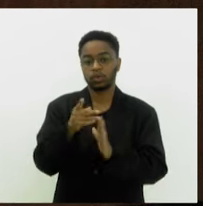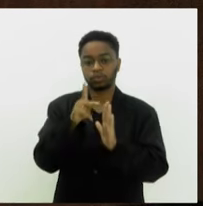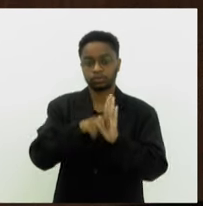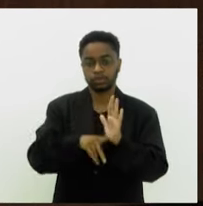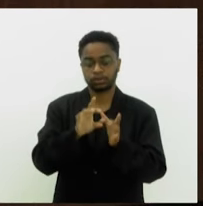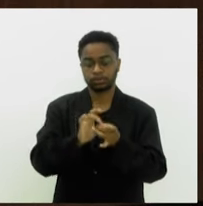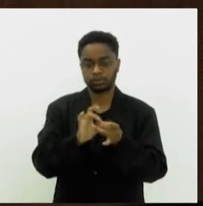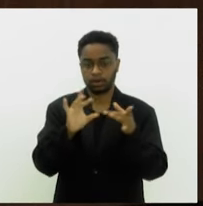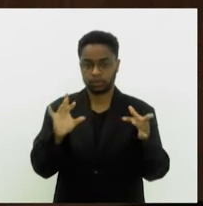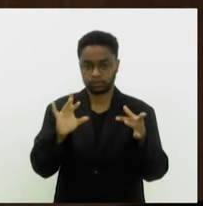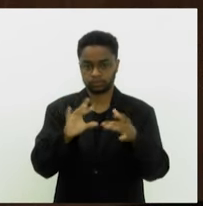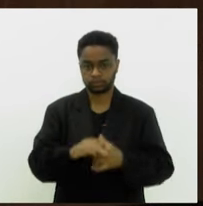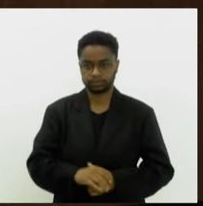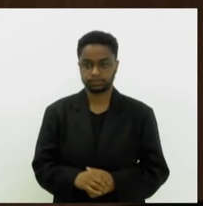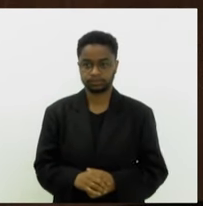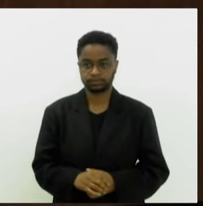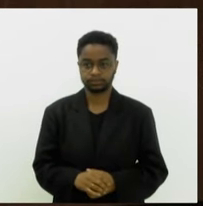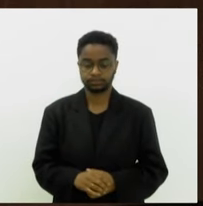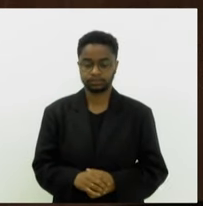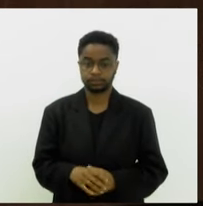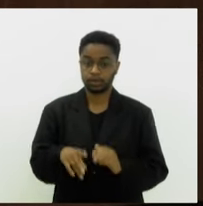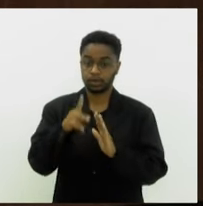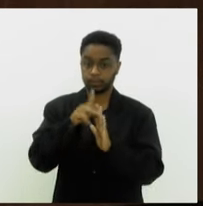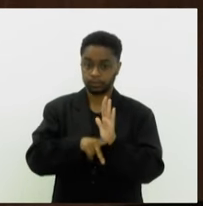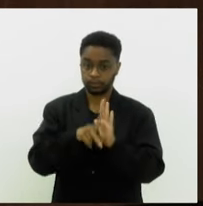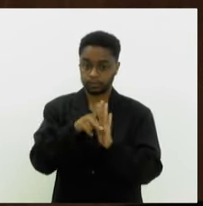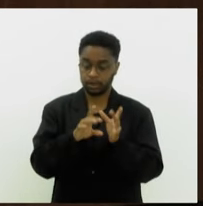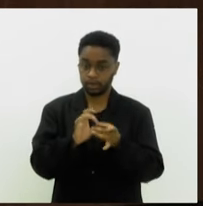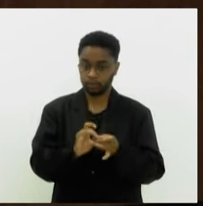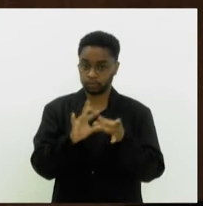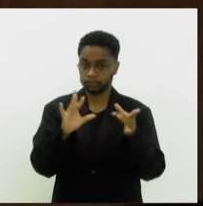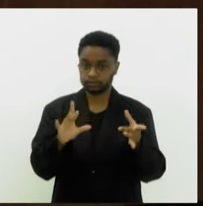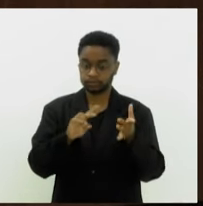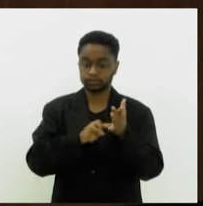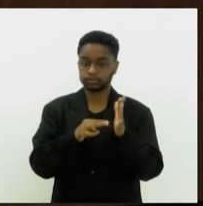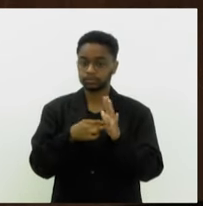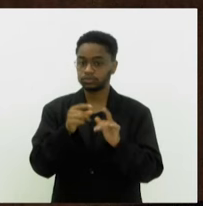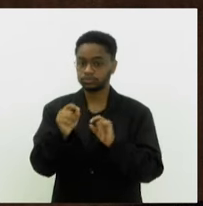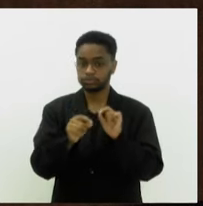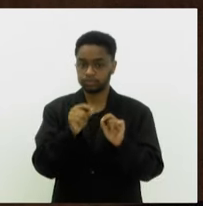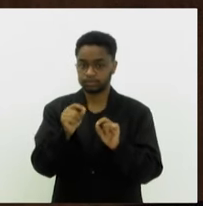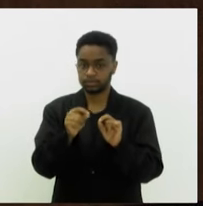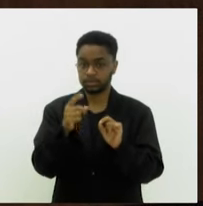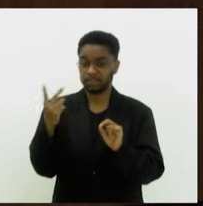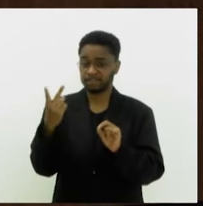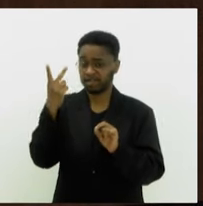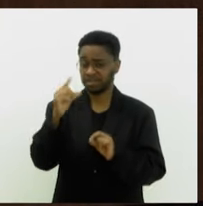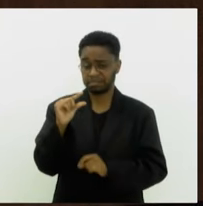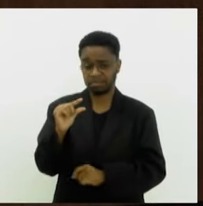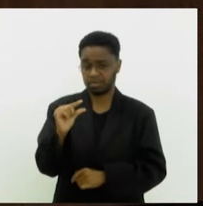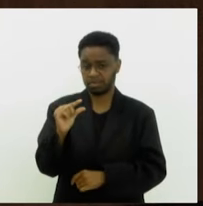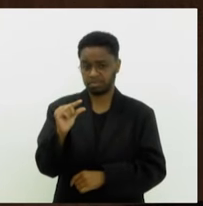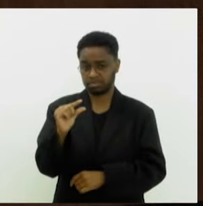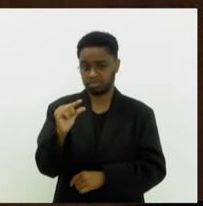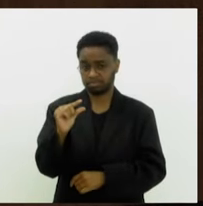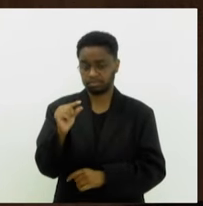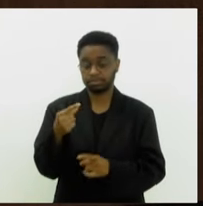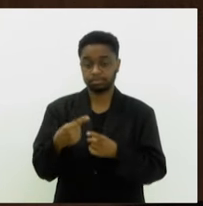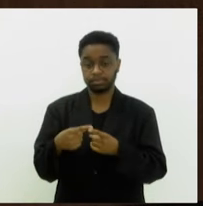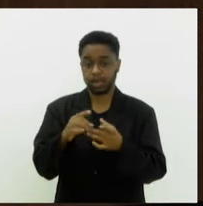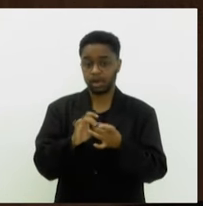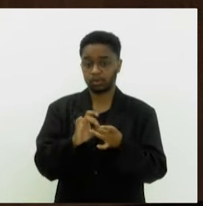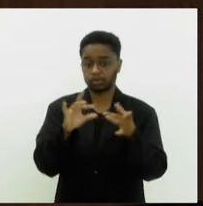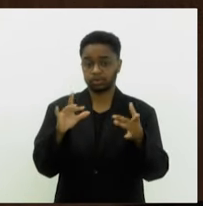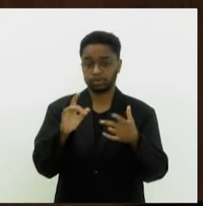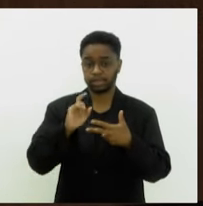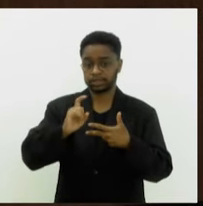autorizativo. Que é o projeto autorizativo, no fundo, vale muito pouco, porque você autoriza o